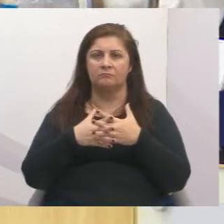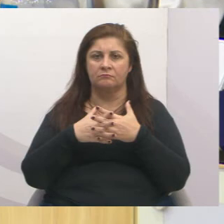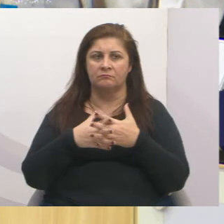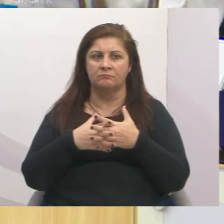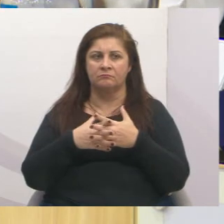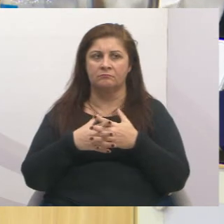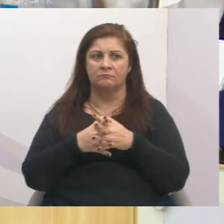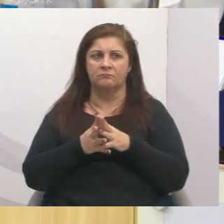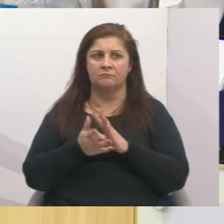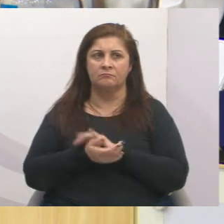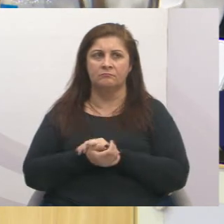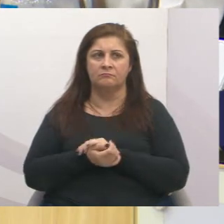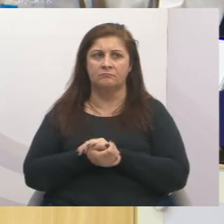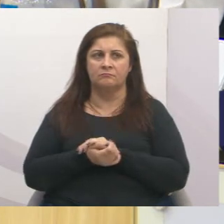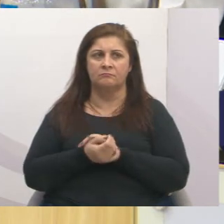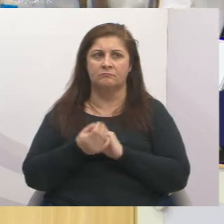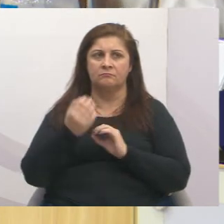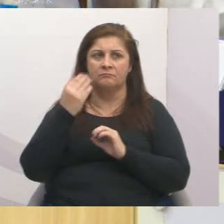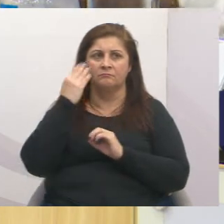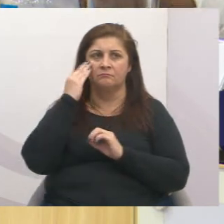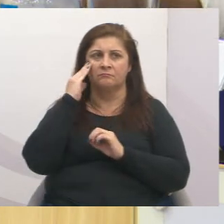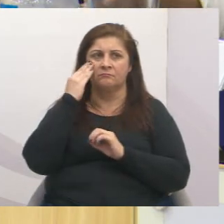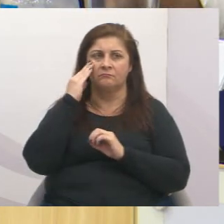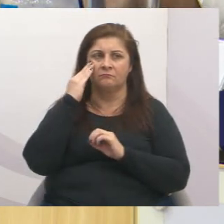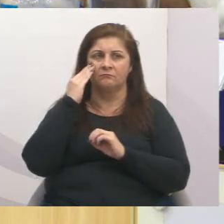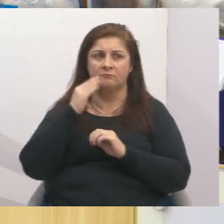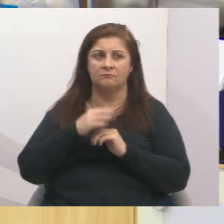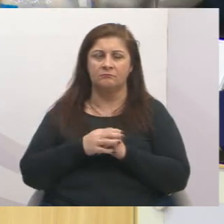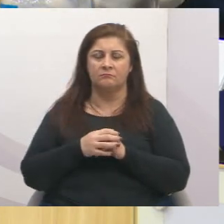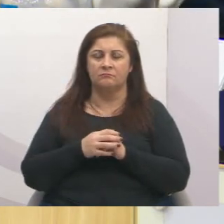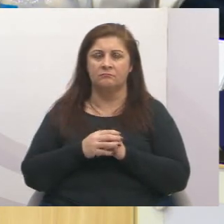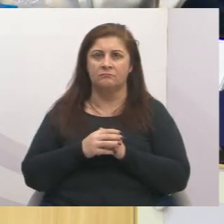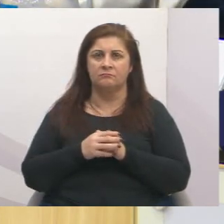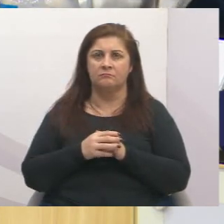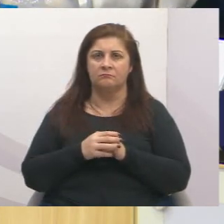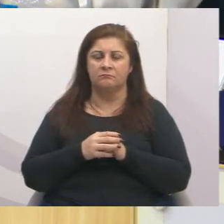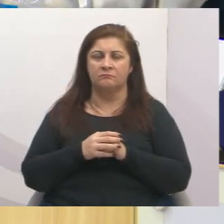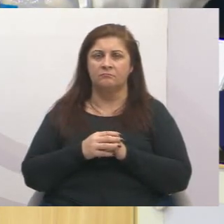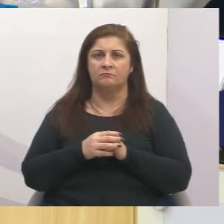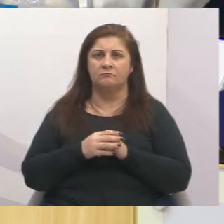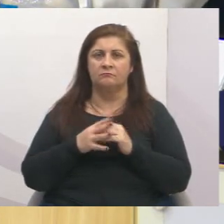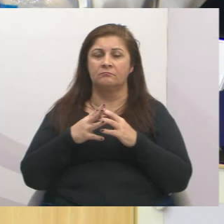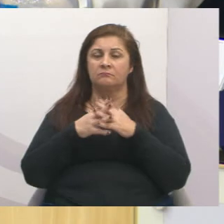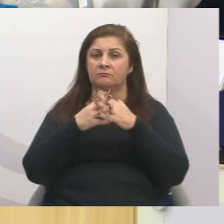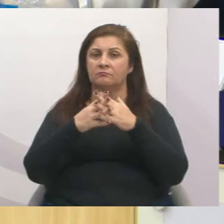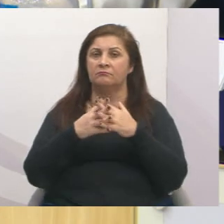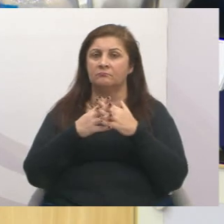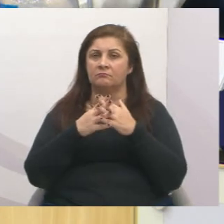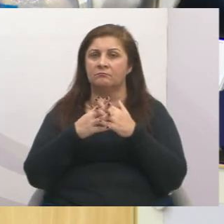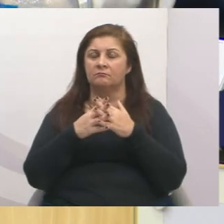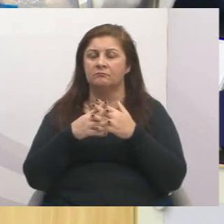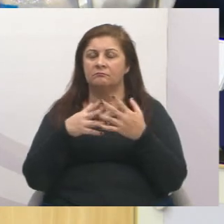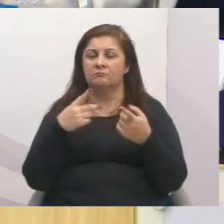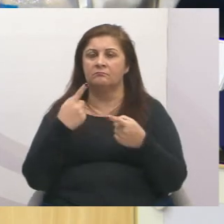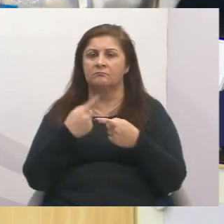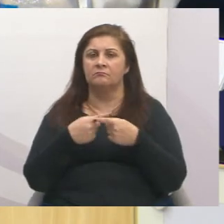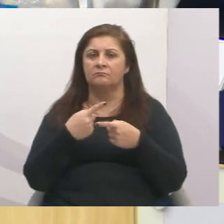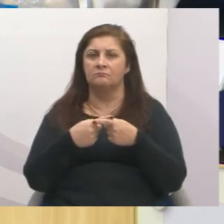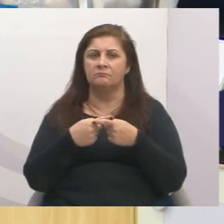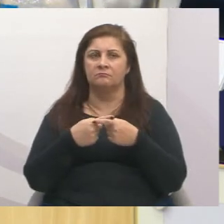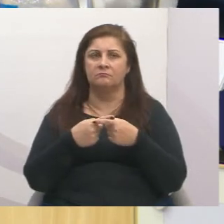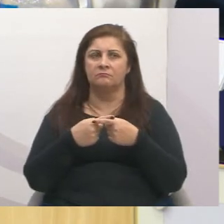necessidade, entendo todas as necessidades de entender, toda a dificuldade de entender por que recai